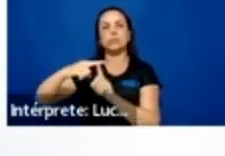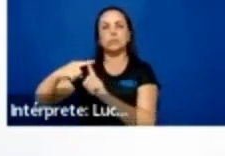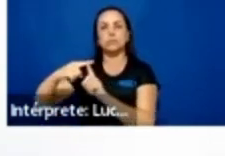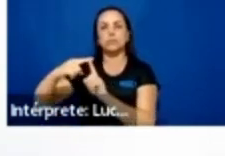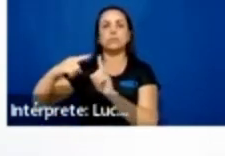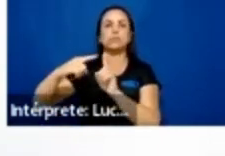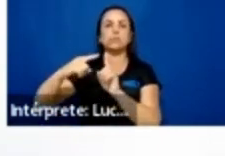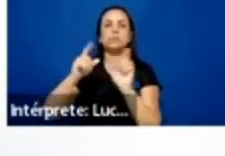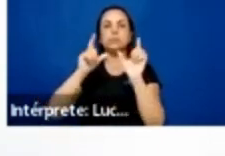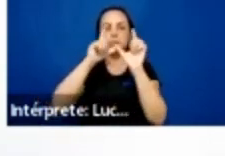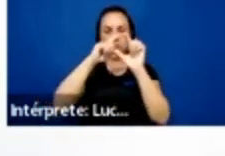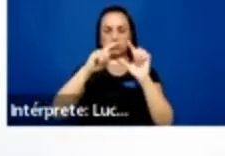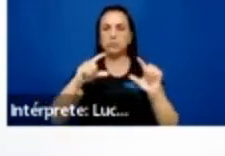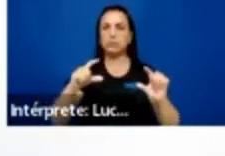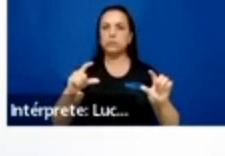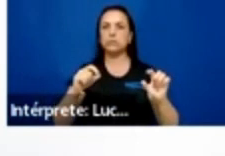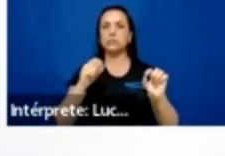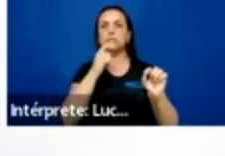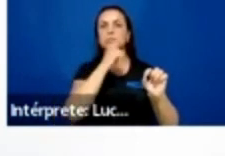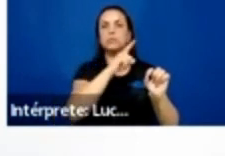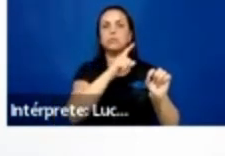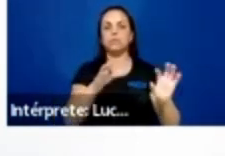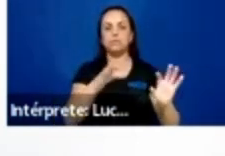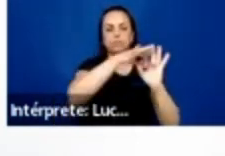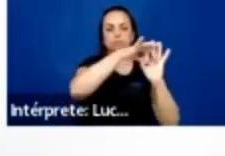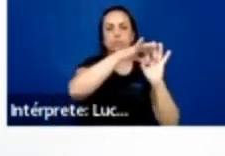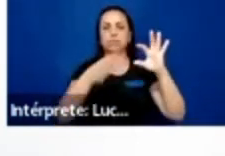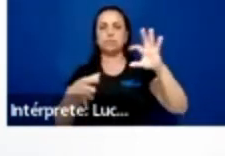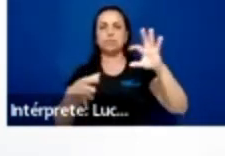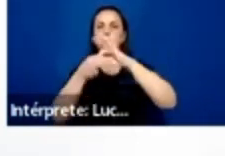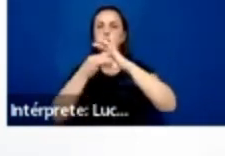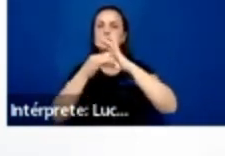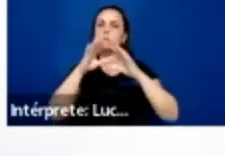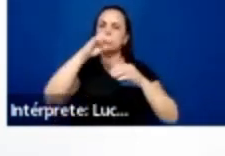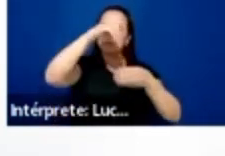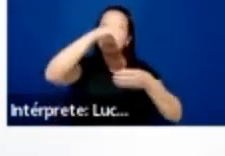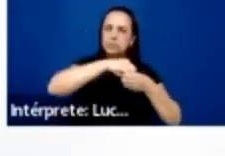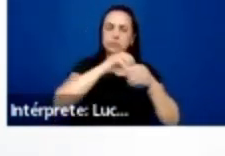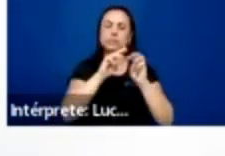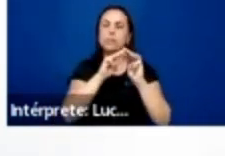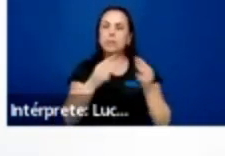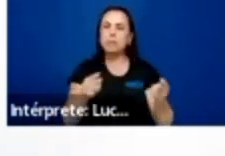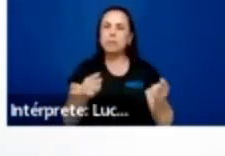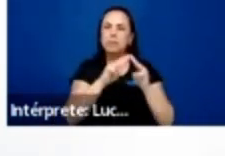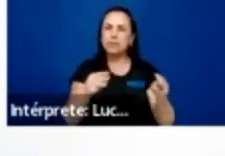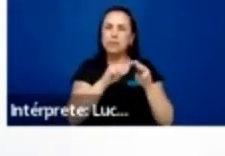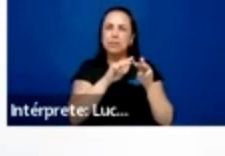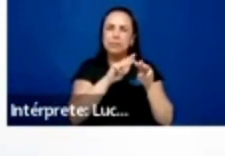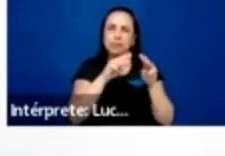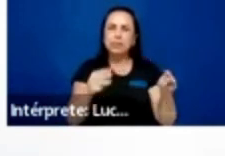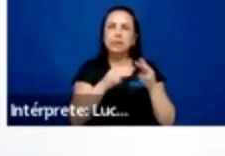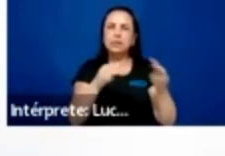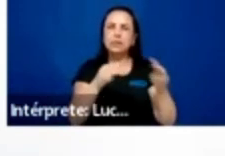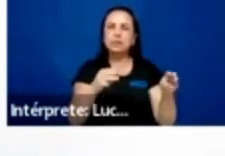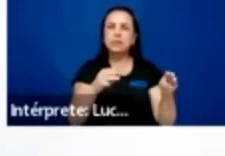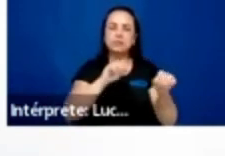né? Então, o que acontece? Quando você magnetiza, A hidroxila reage com o cálcio